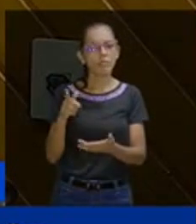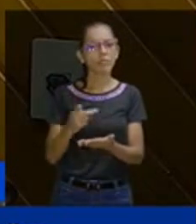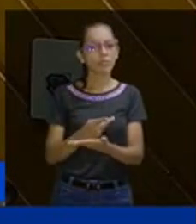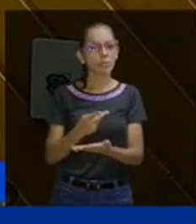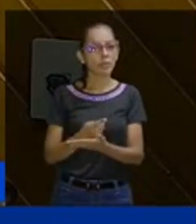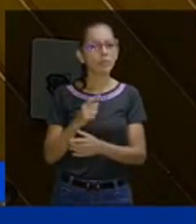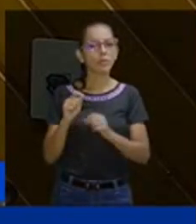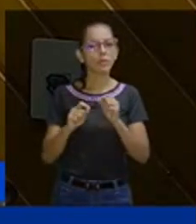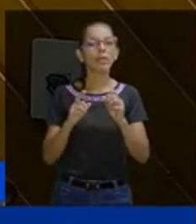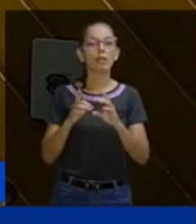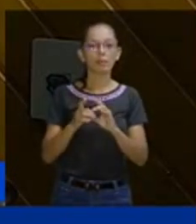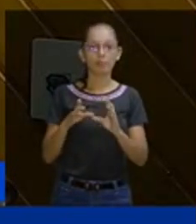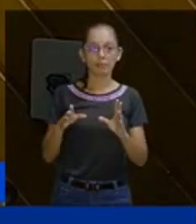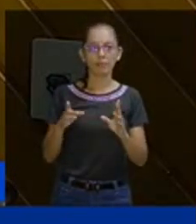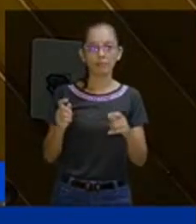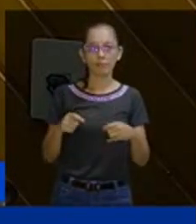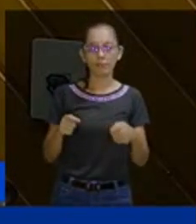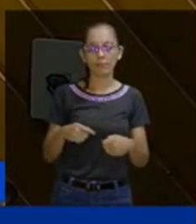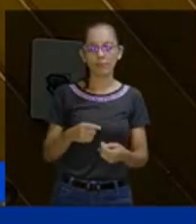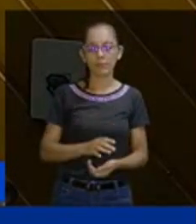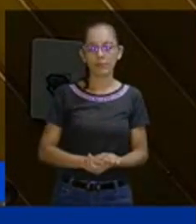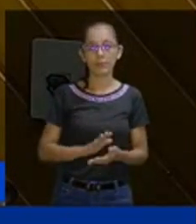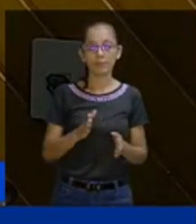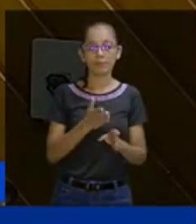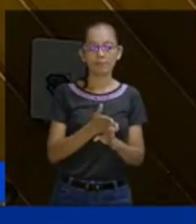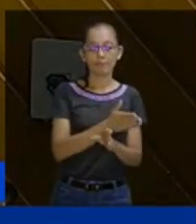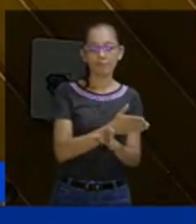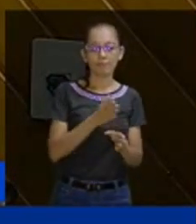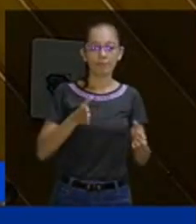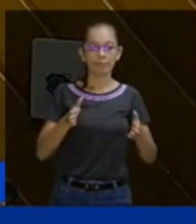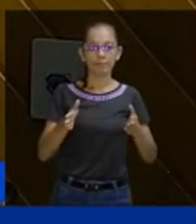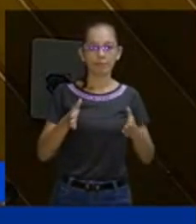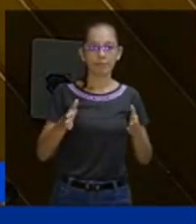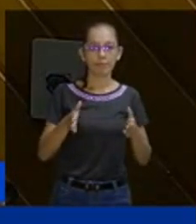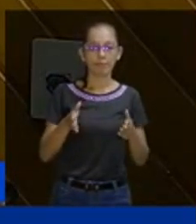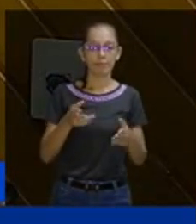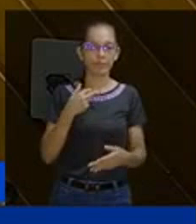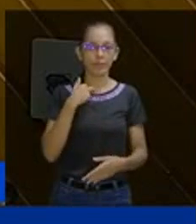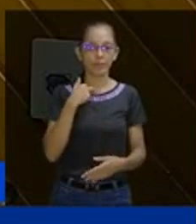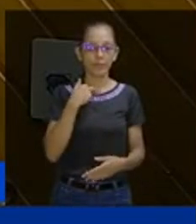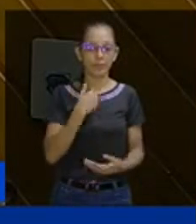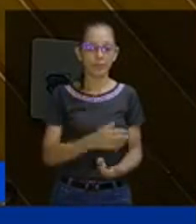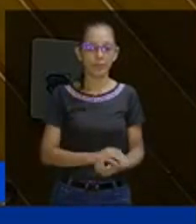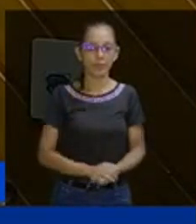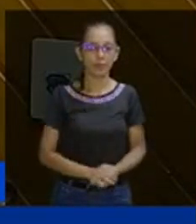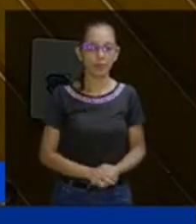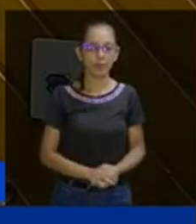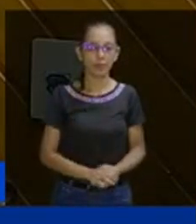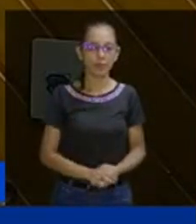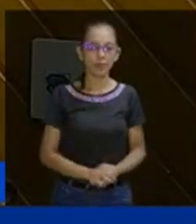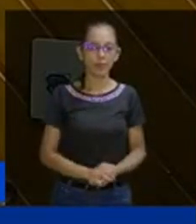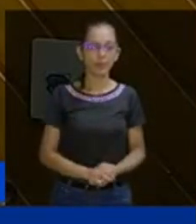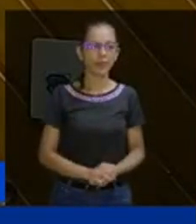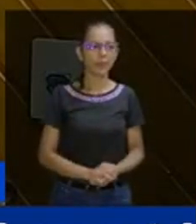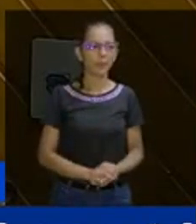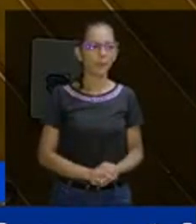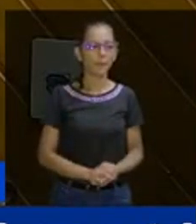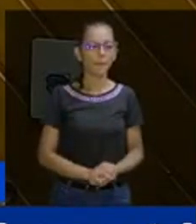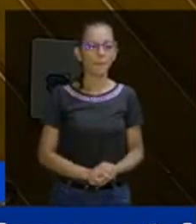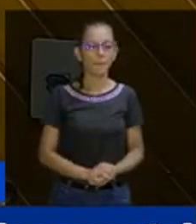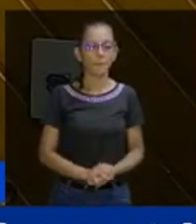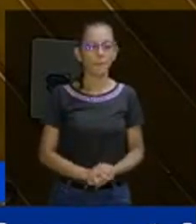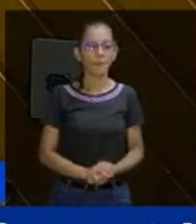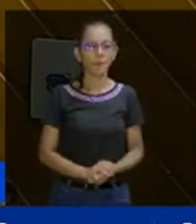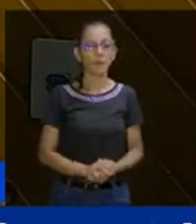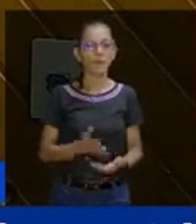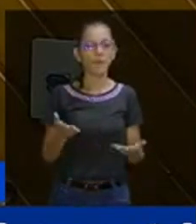decretada antes do período da imunidade eleitoral, efetivando-se posteriormente.